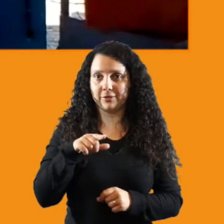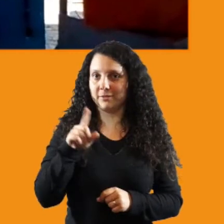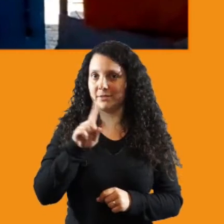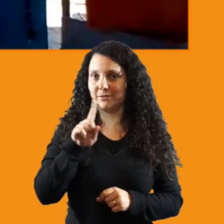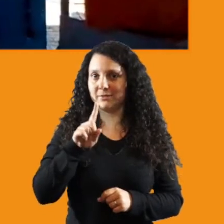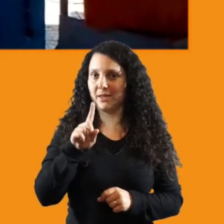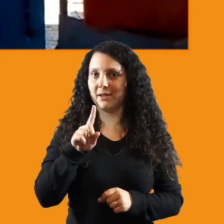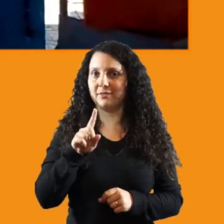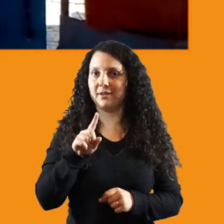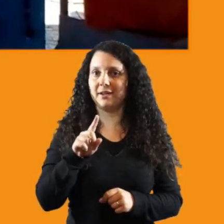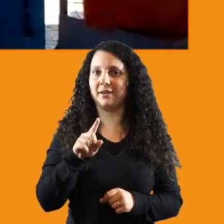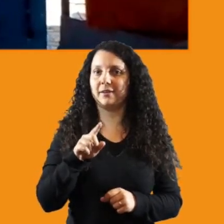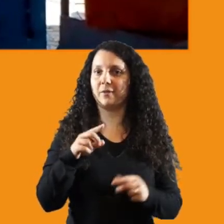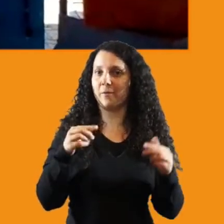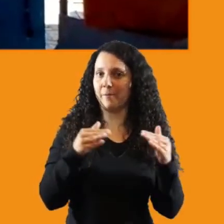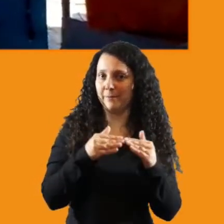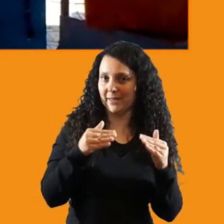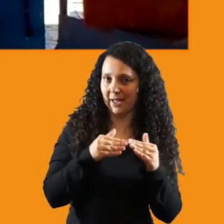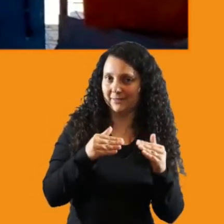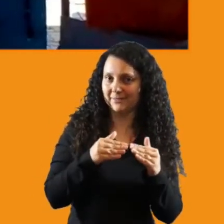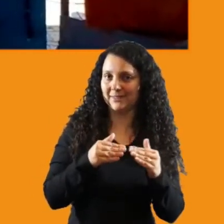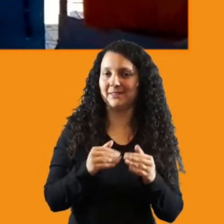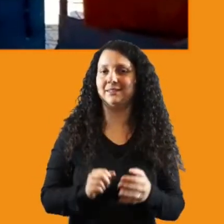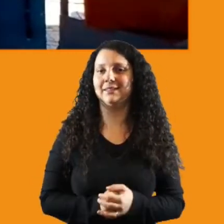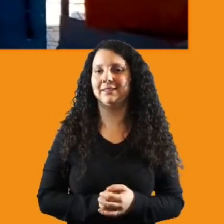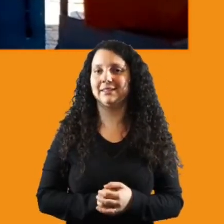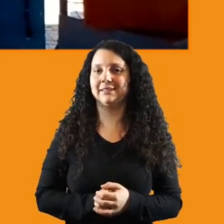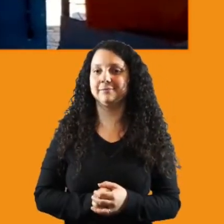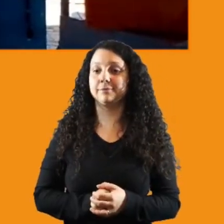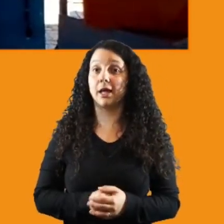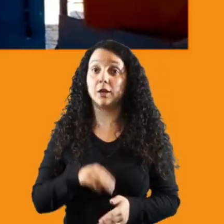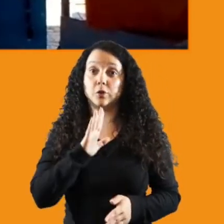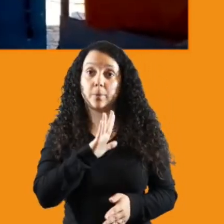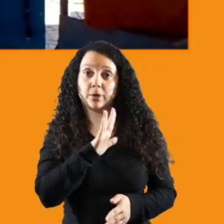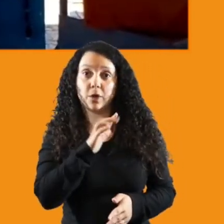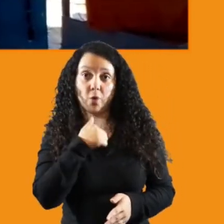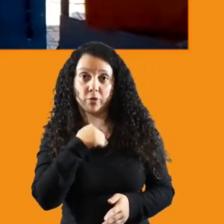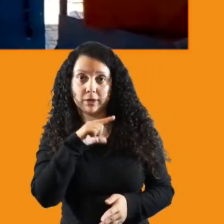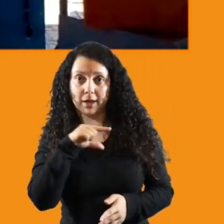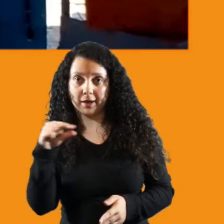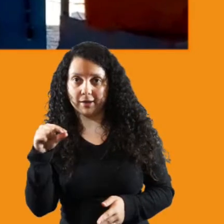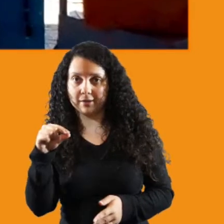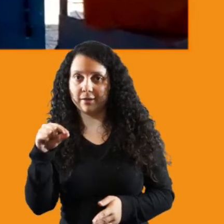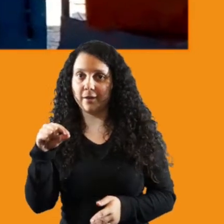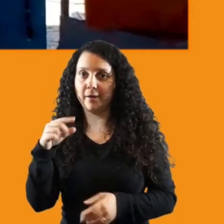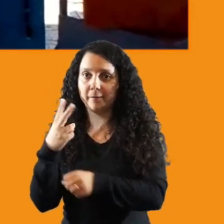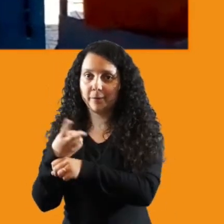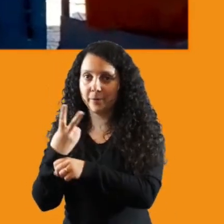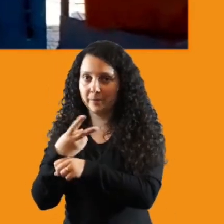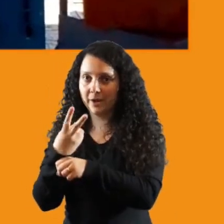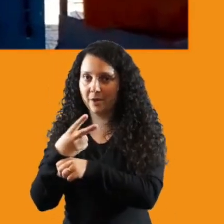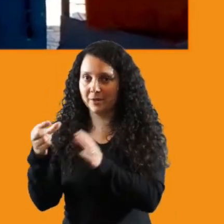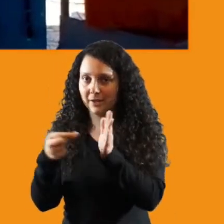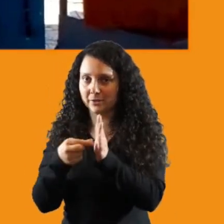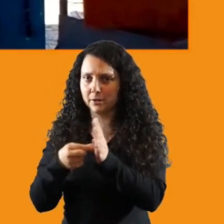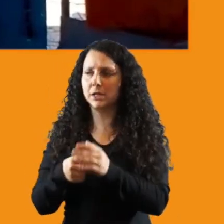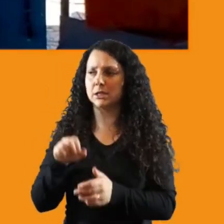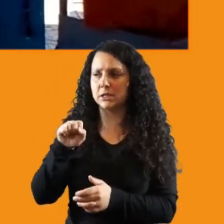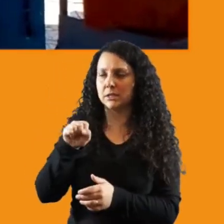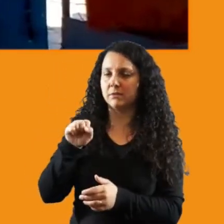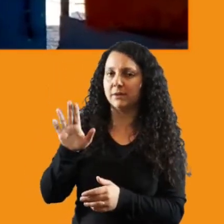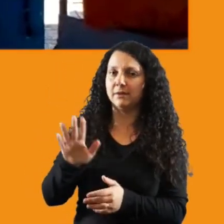minutinho, Potter, que eu vou buscar ali meu carregador Vai lá. rapidinho. Vai correndo, vai correndo. Quanto tempo precisa para